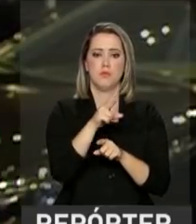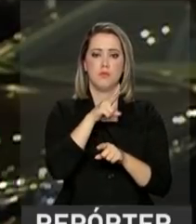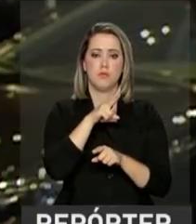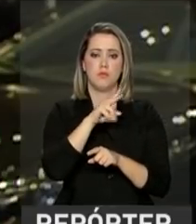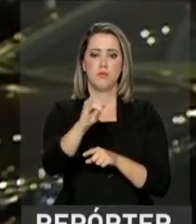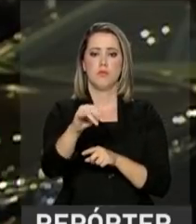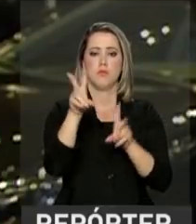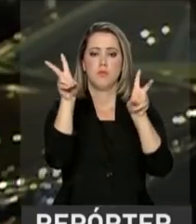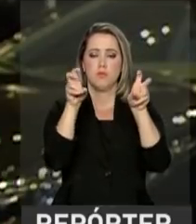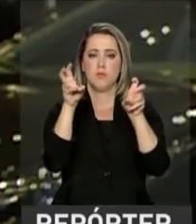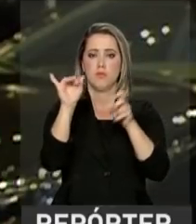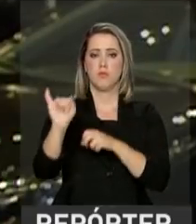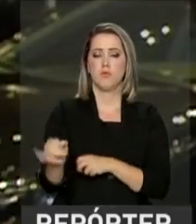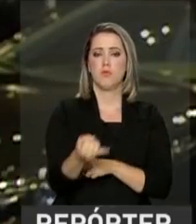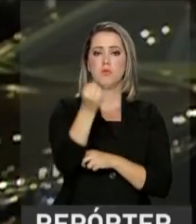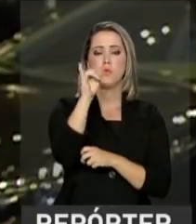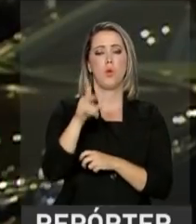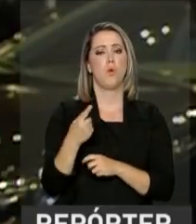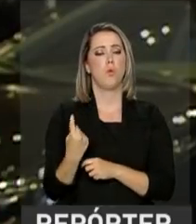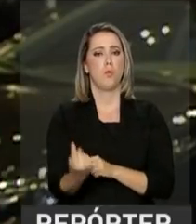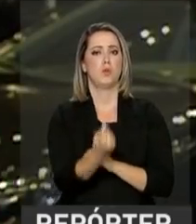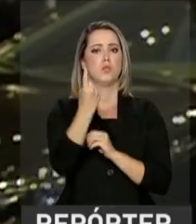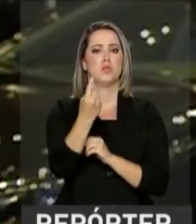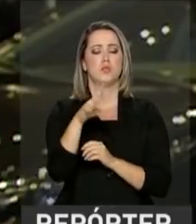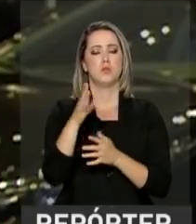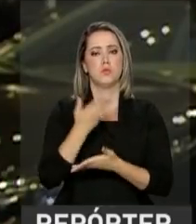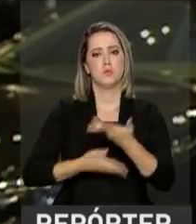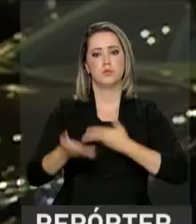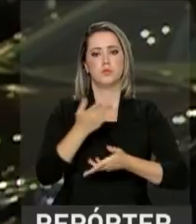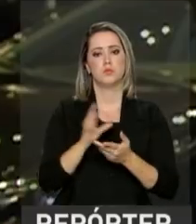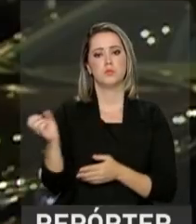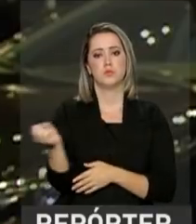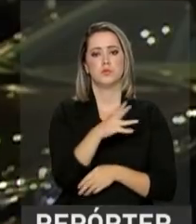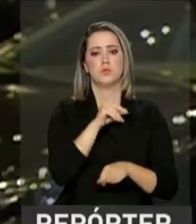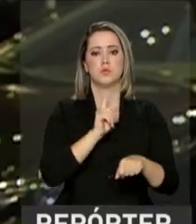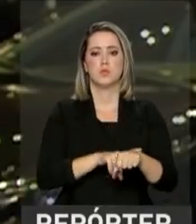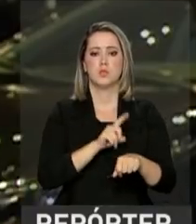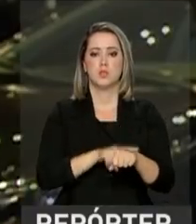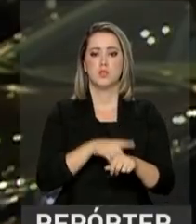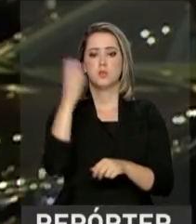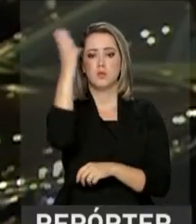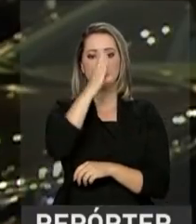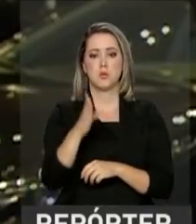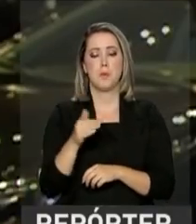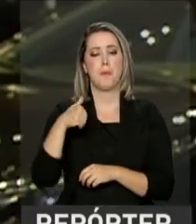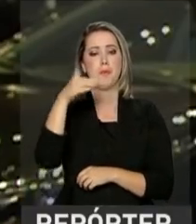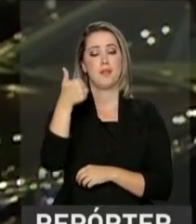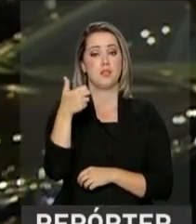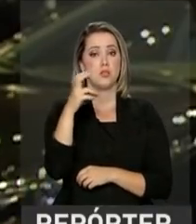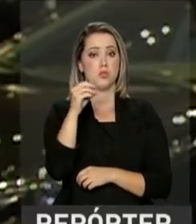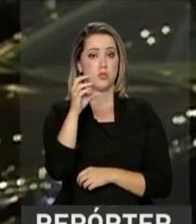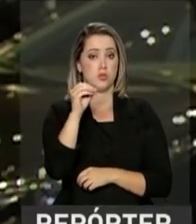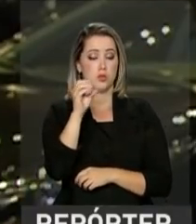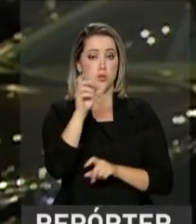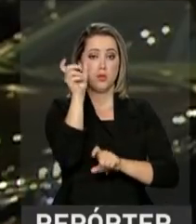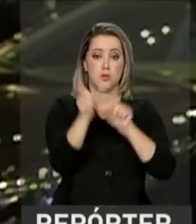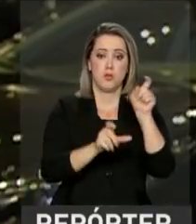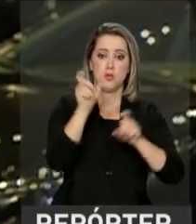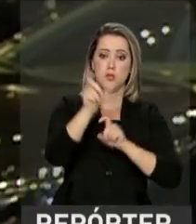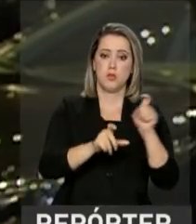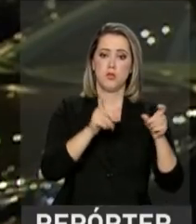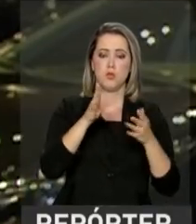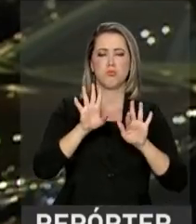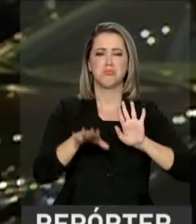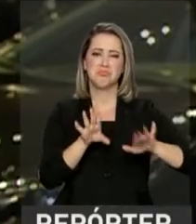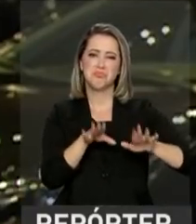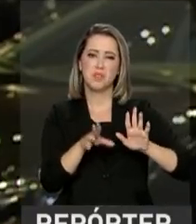tem como tema as oportunidades únicas de negócios em um novo momento do Brasil. Mais de 1.500 executivos de